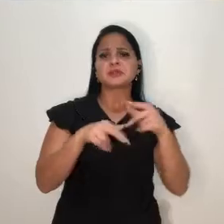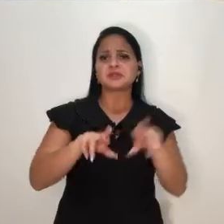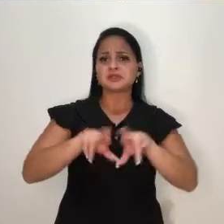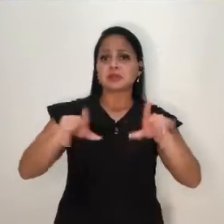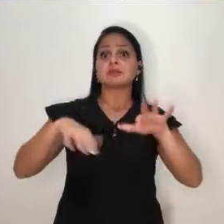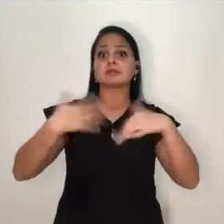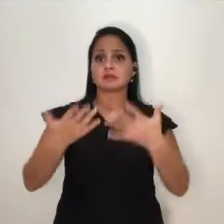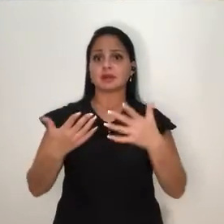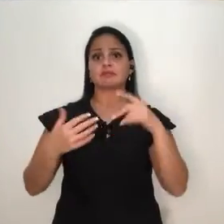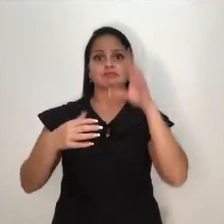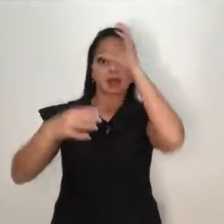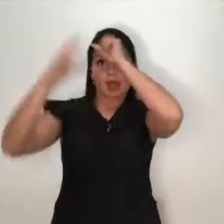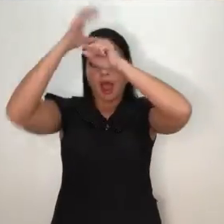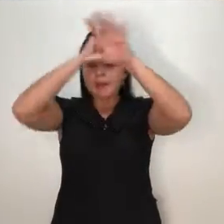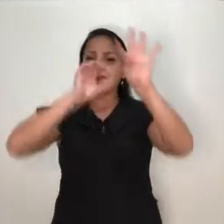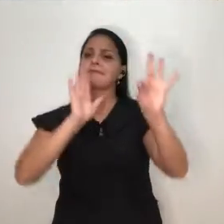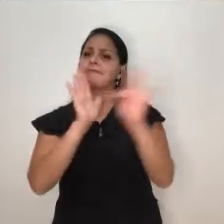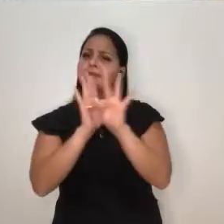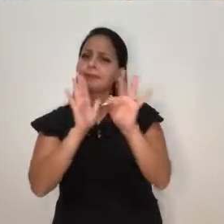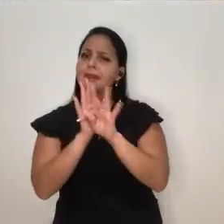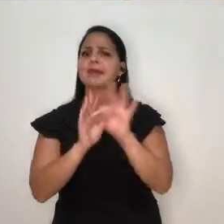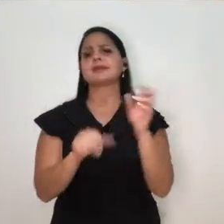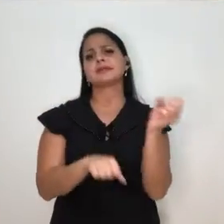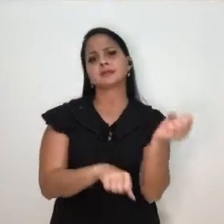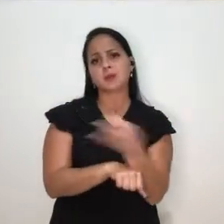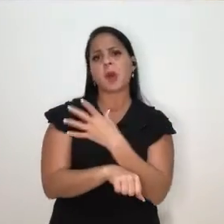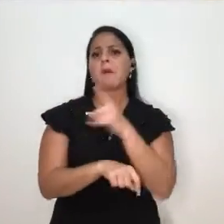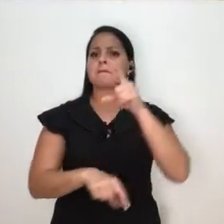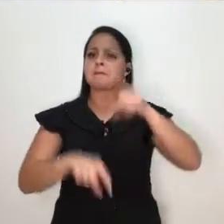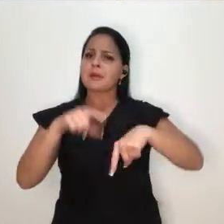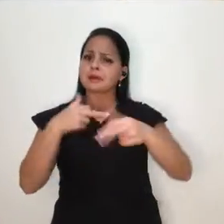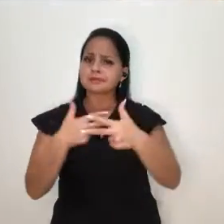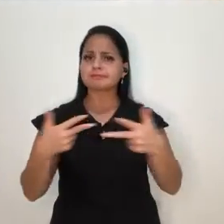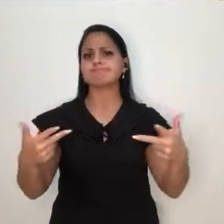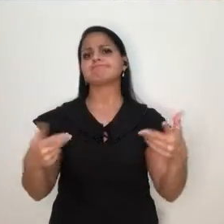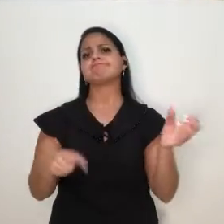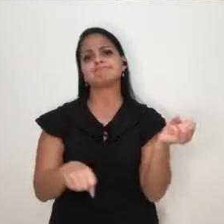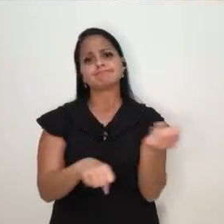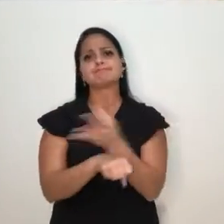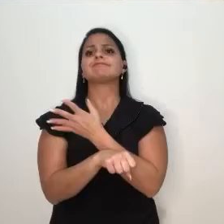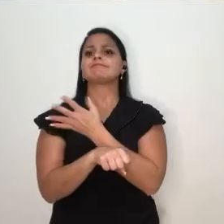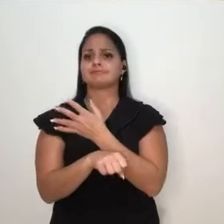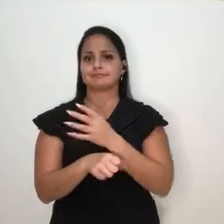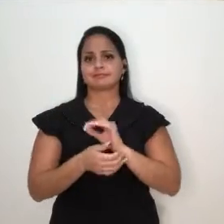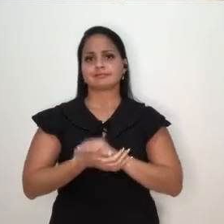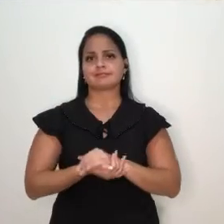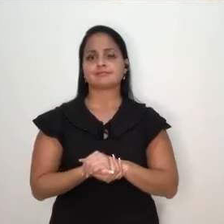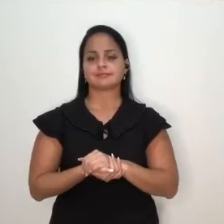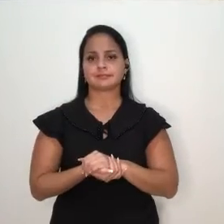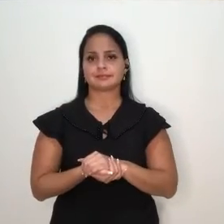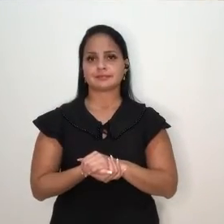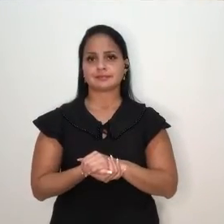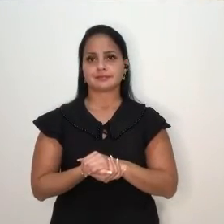que aprende técnicas novas, produtos novos,